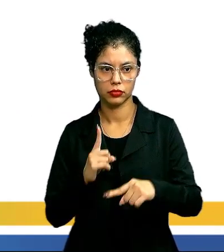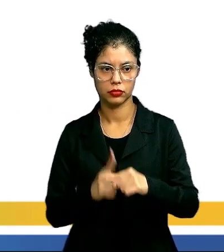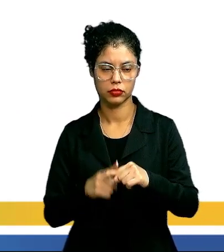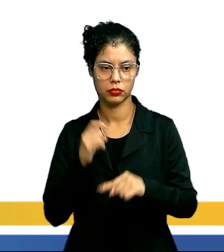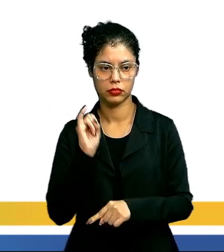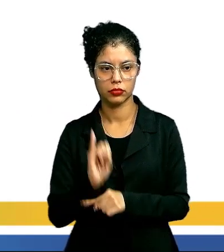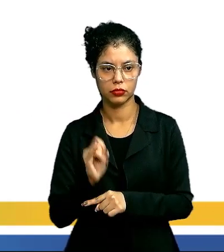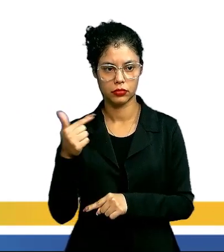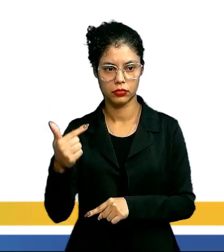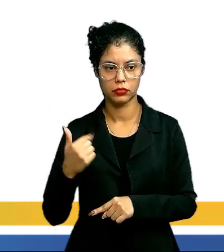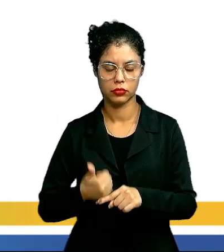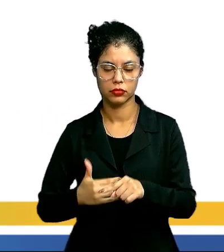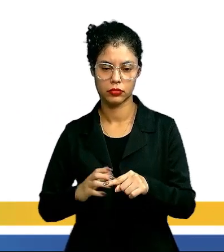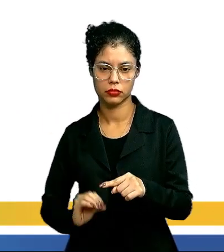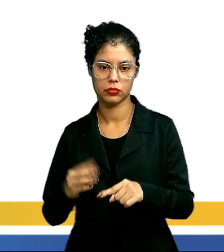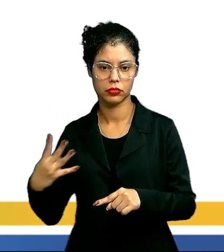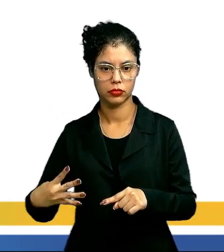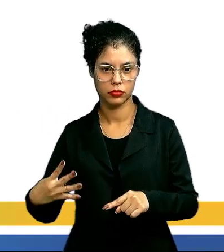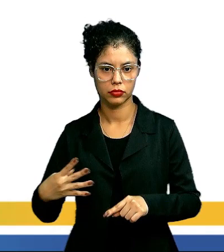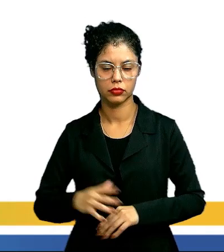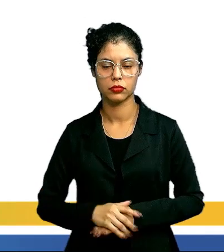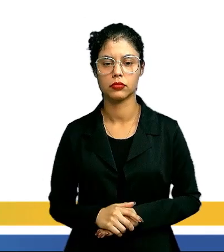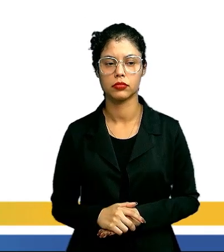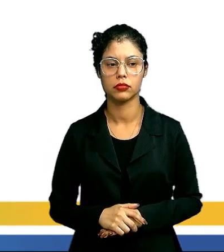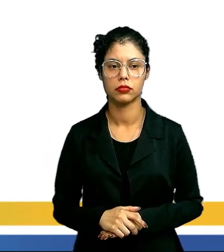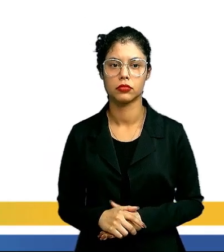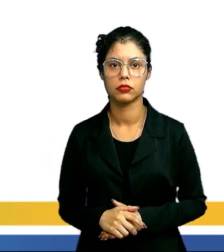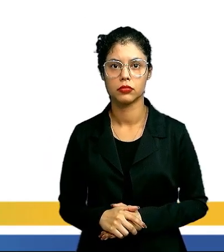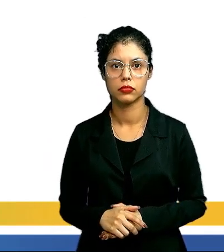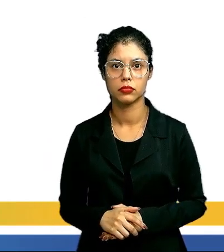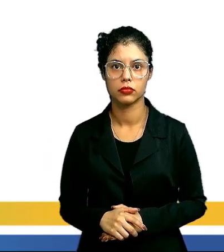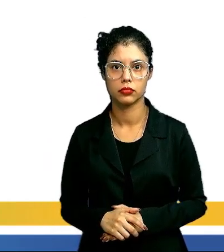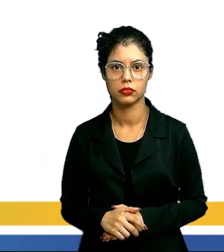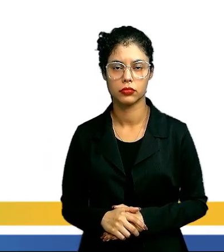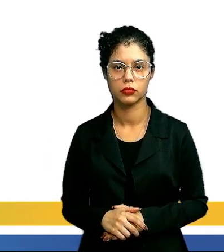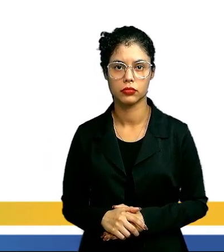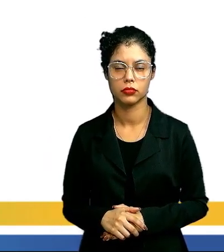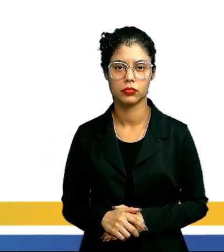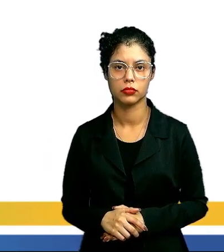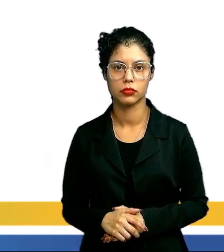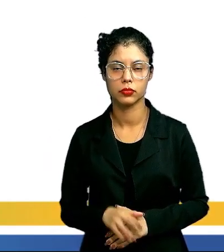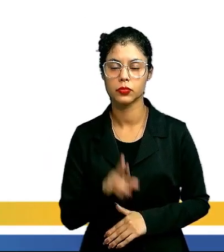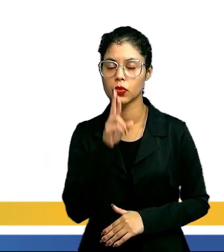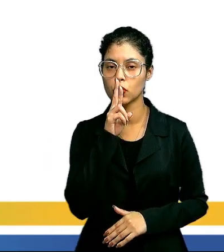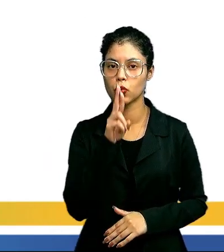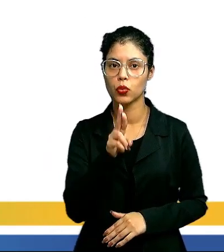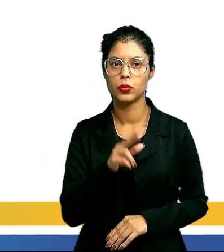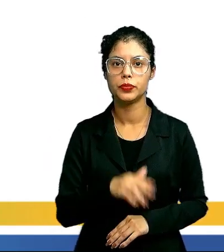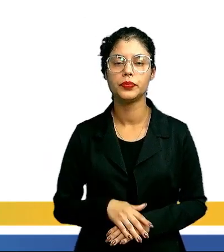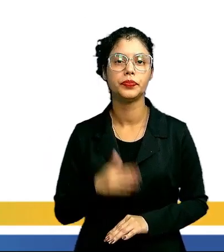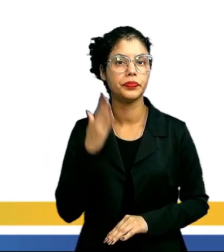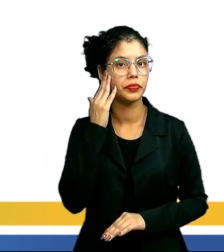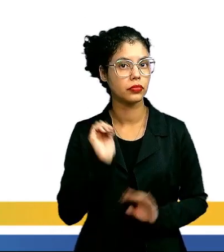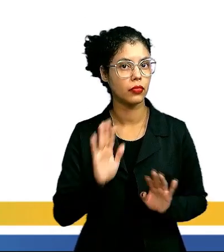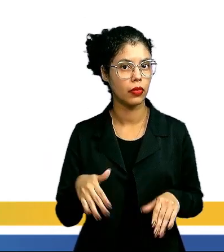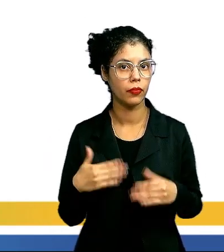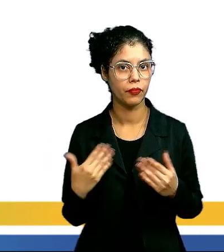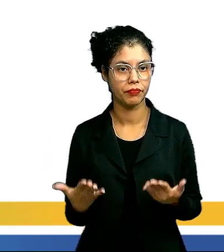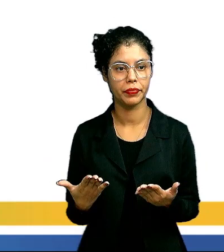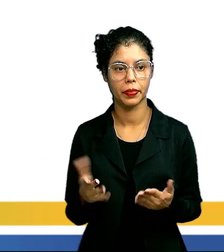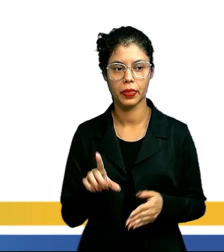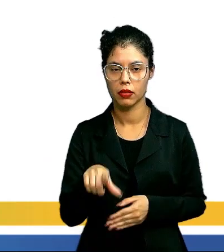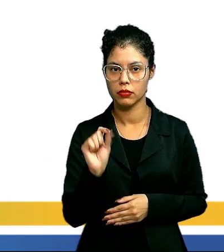sobre 10 ao quadrado mais e ao quadrado sobre 10 a quarta ok vamos resolver essa questão para sabermos Qual